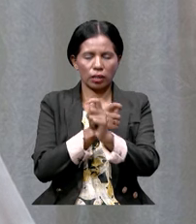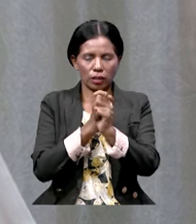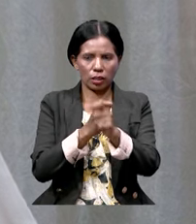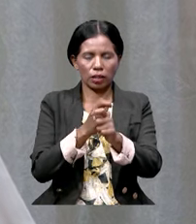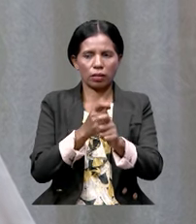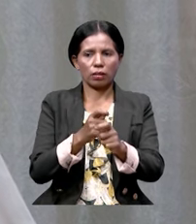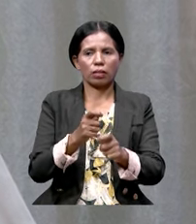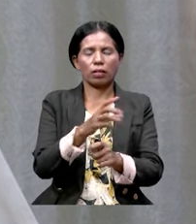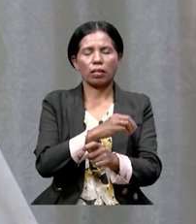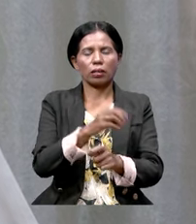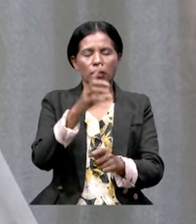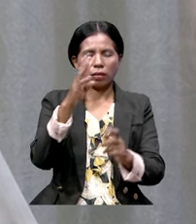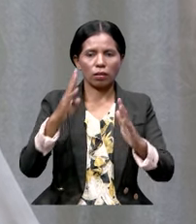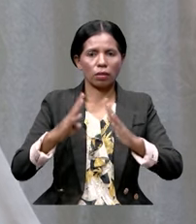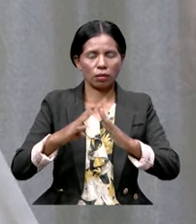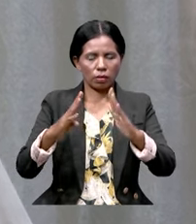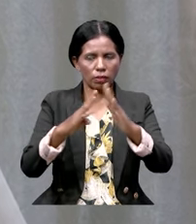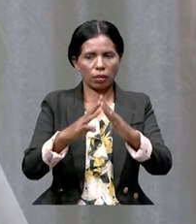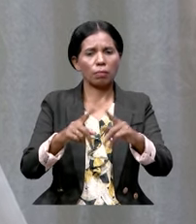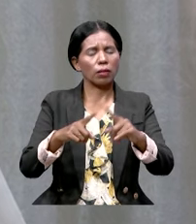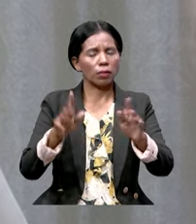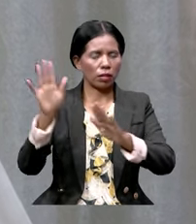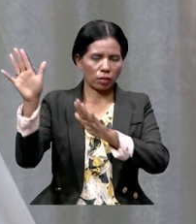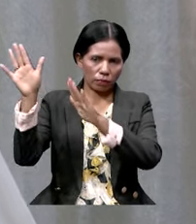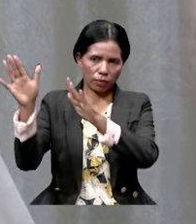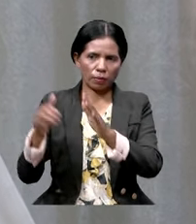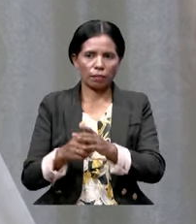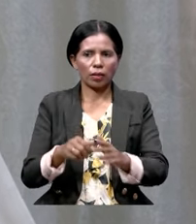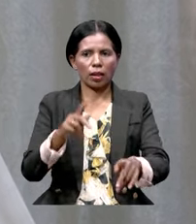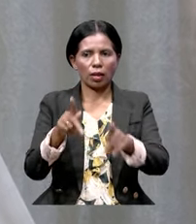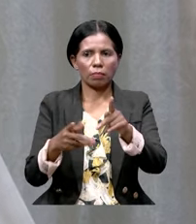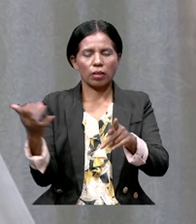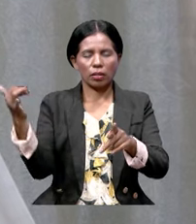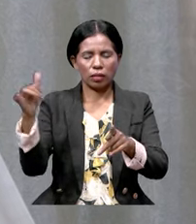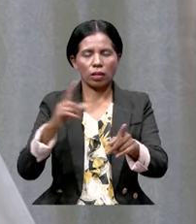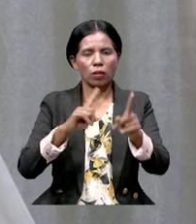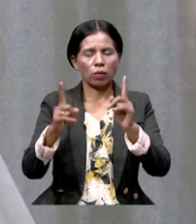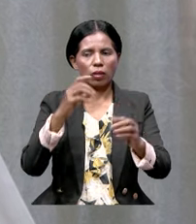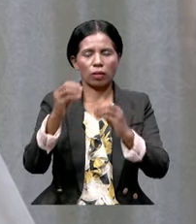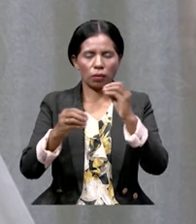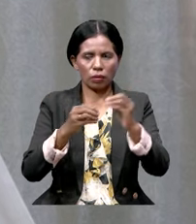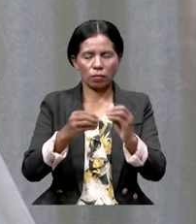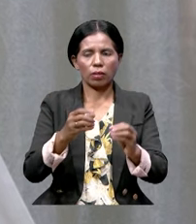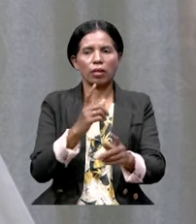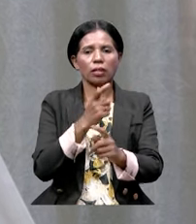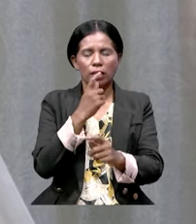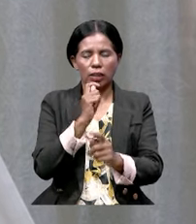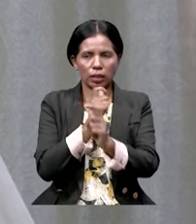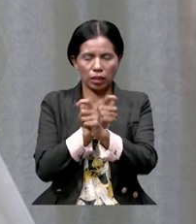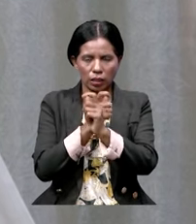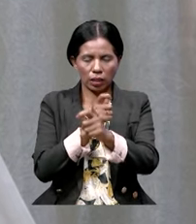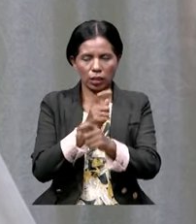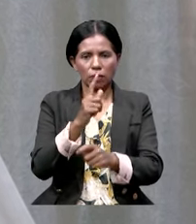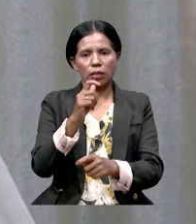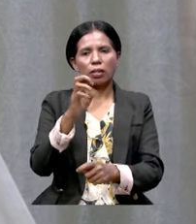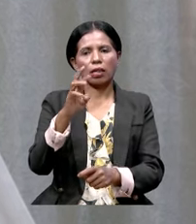Dili, Cota. Mas, bem, e a forró, é uma cira qual ia na fata Itanelia deve ter tu um perigo, ter